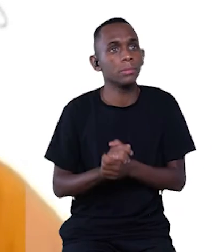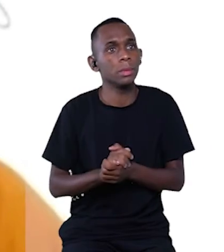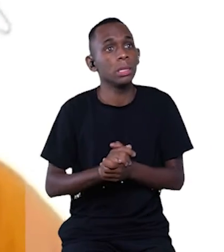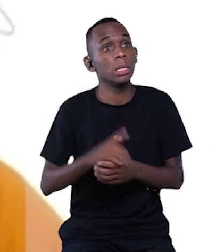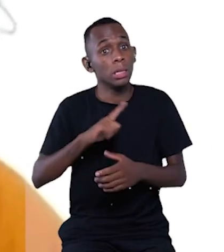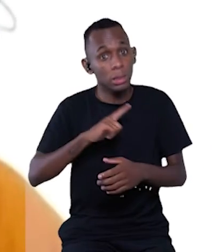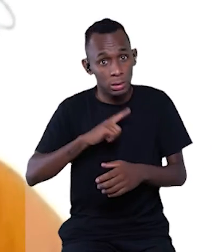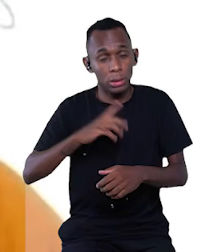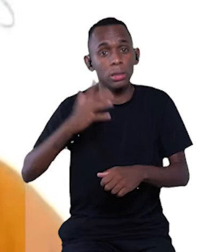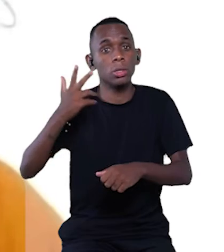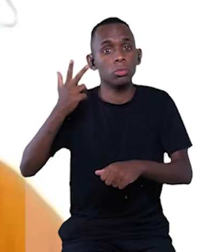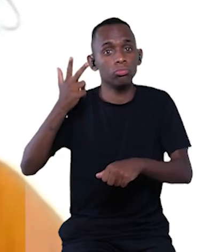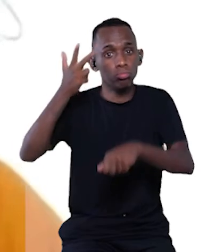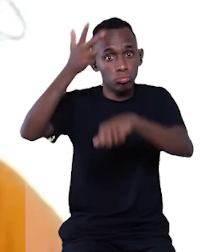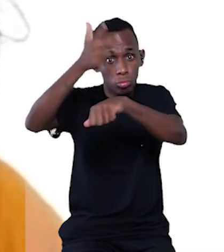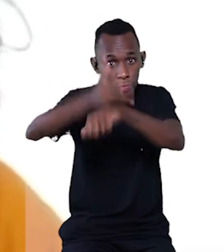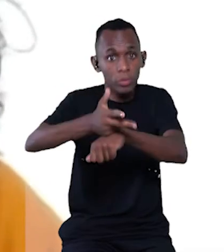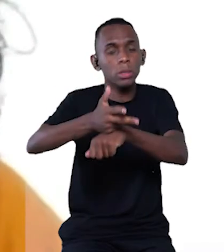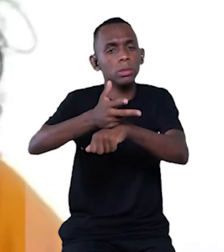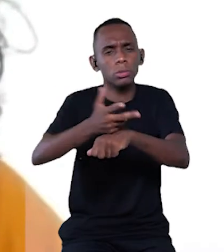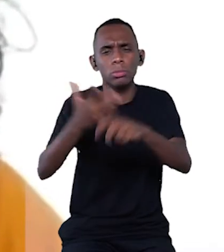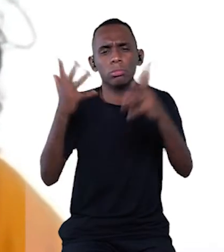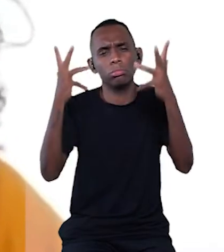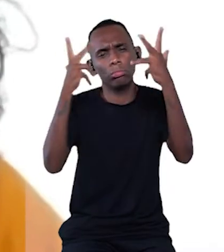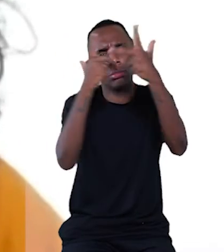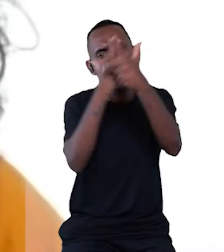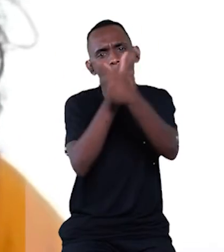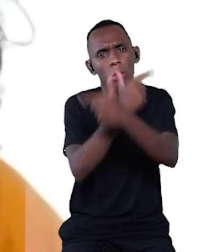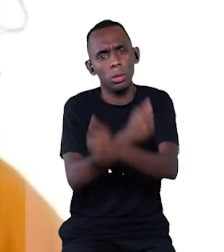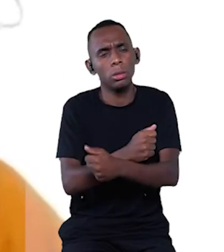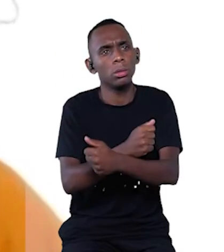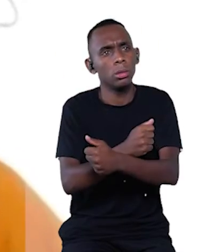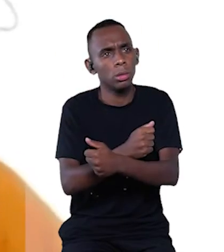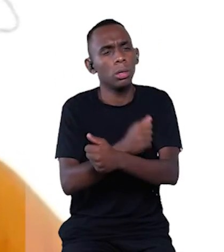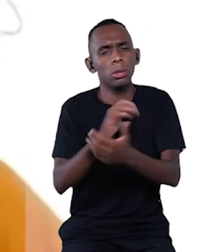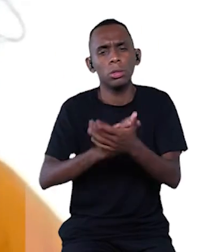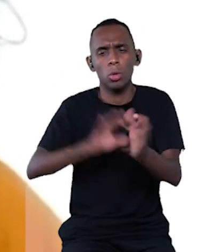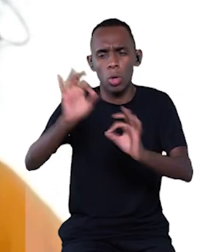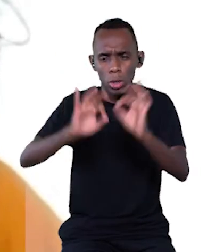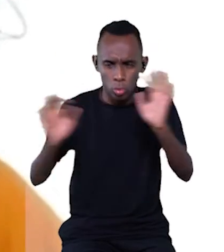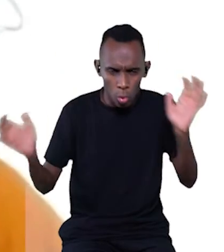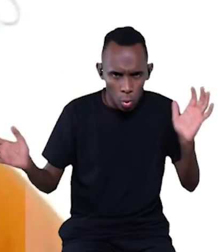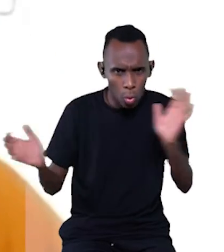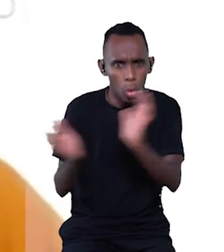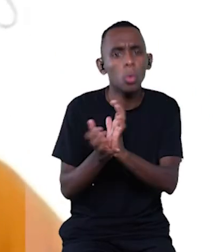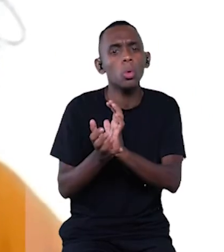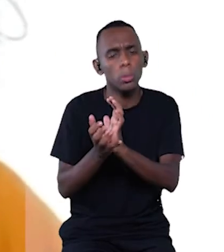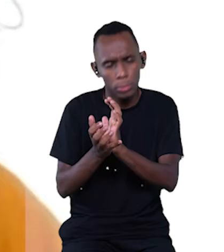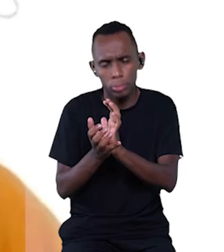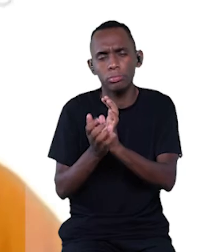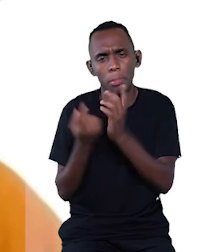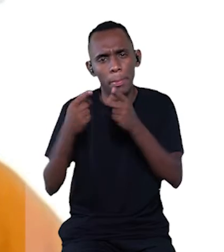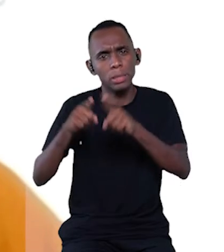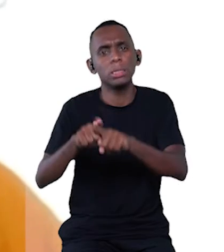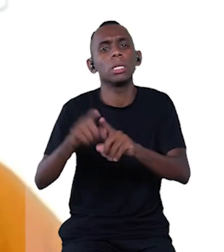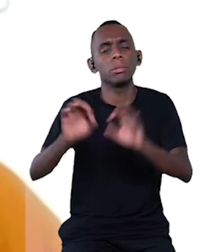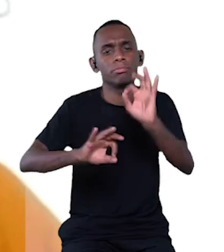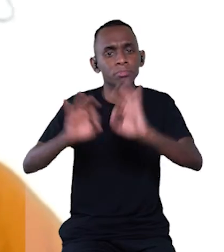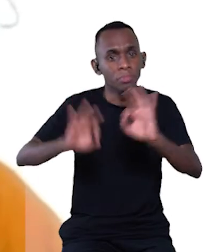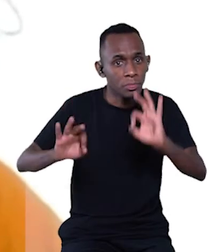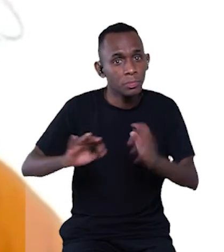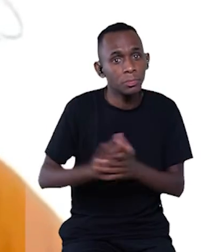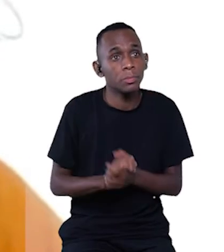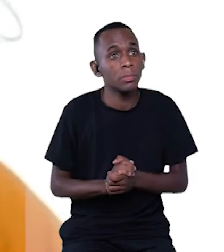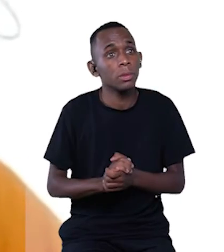esse vídeo que foi criado e ficou muito bonito, foi feito pela Limonada Audiovisual, em parceria com a Nossa Senhora dos